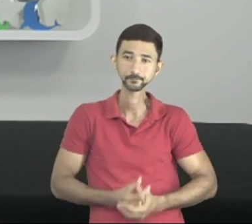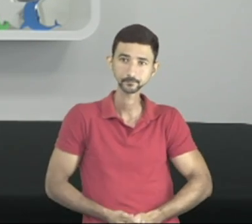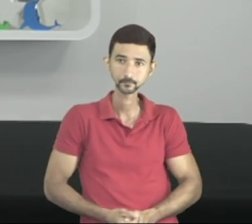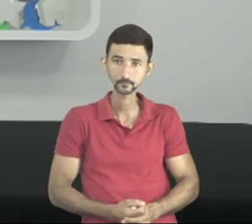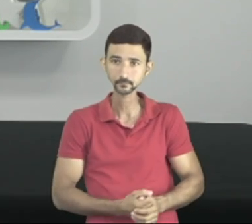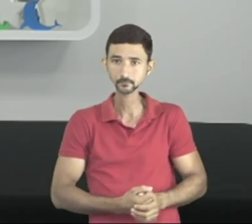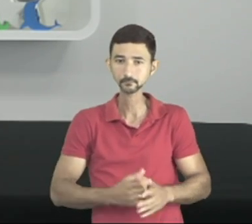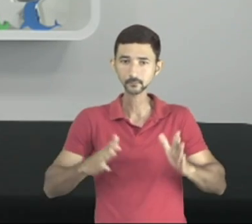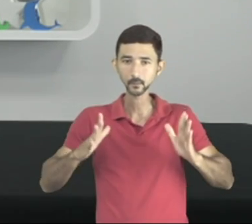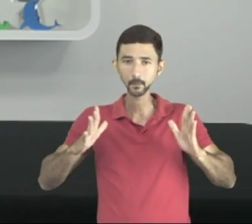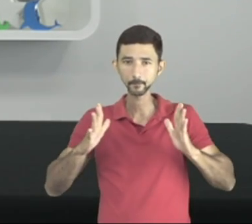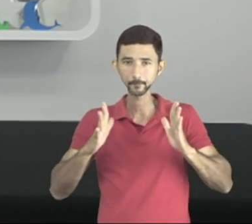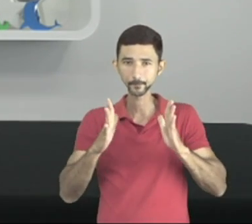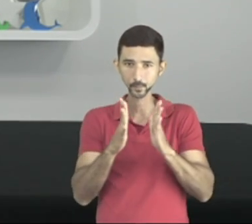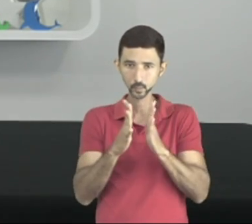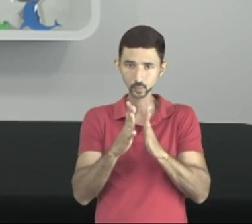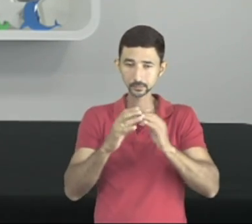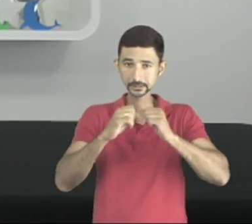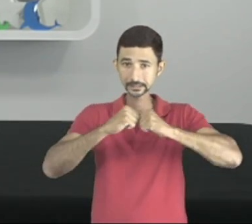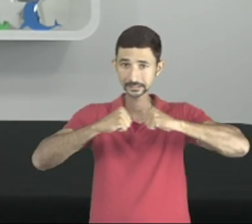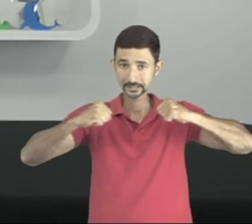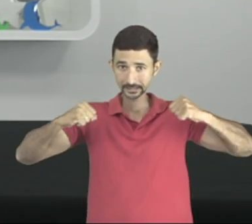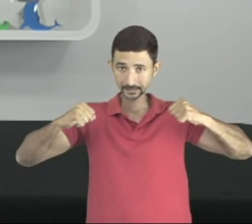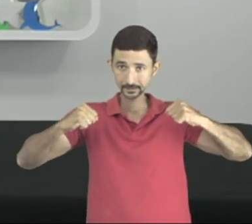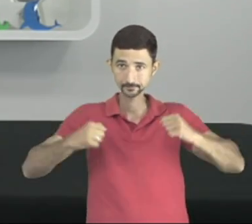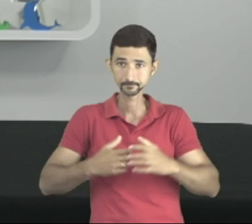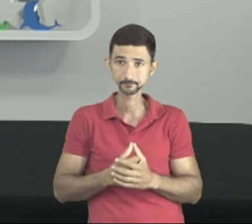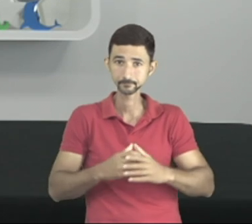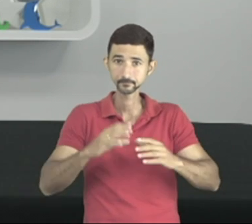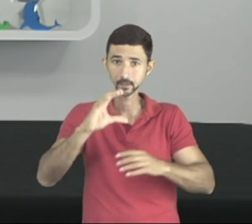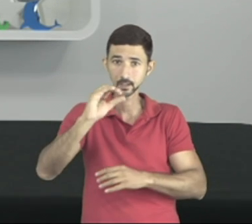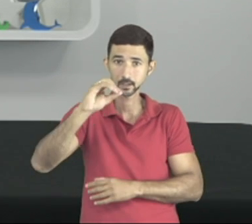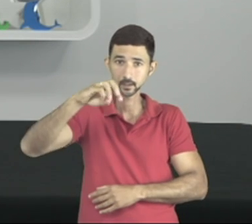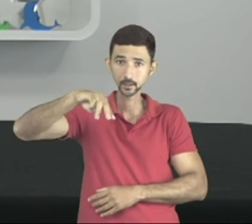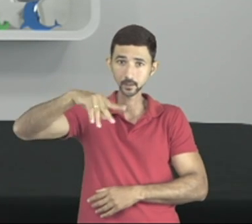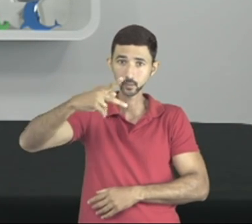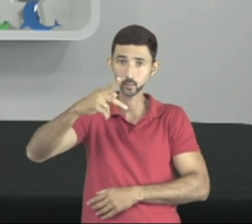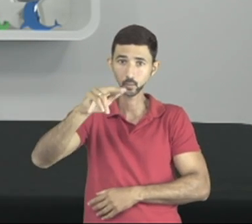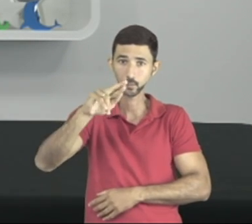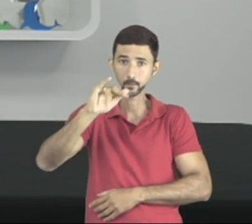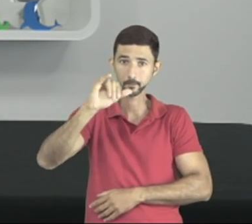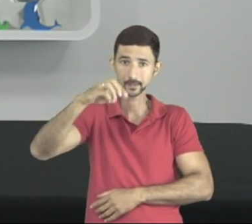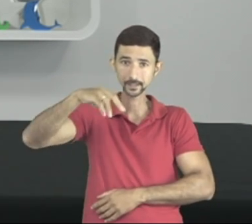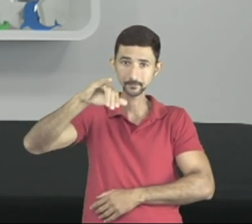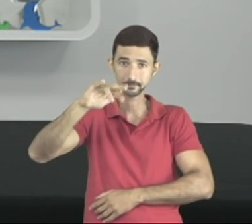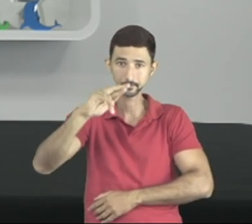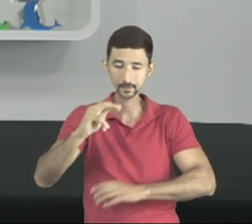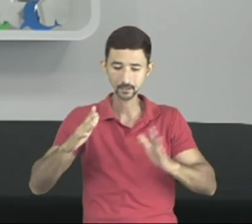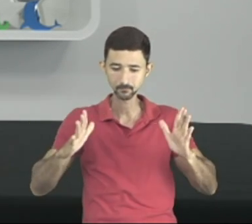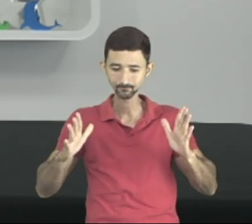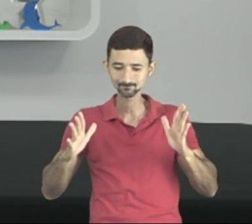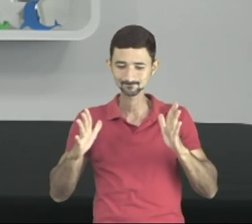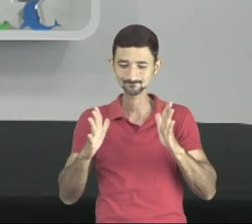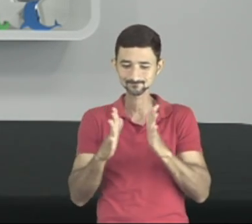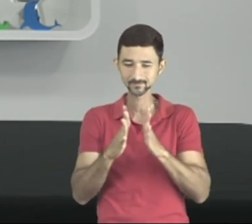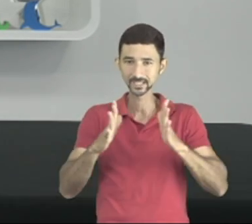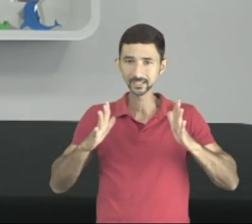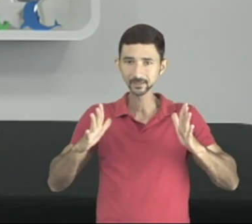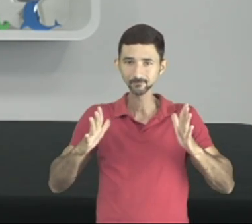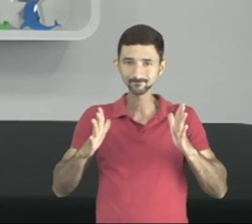a compressão e a elasticidade. Comprimir, diminuir o volume, contração,